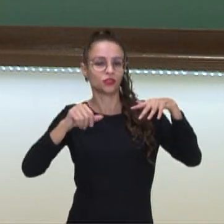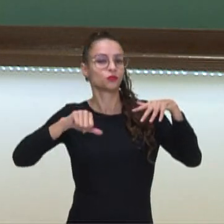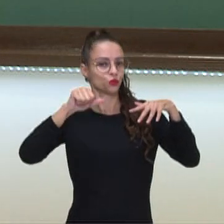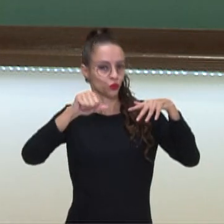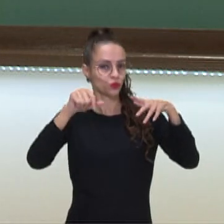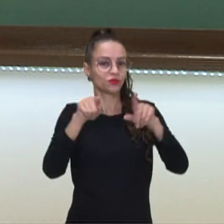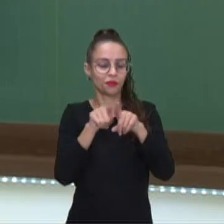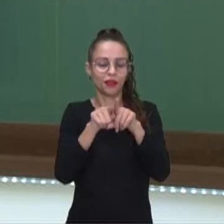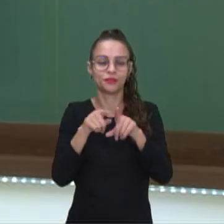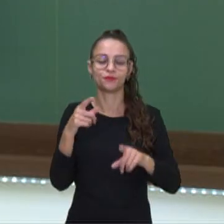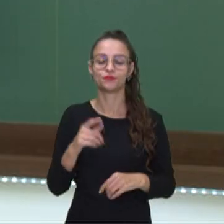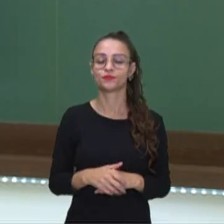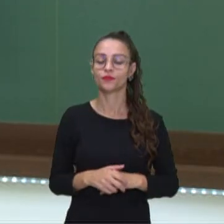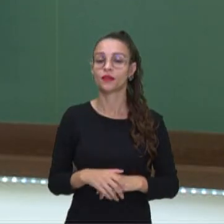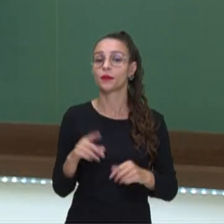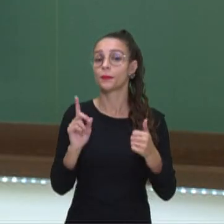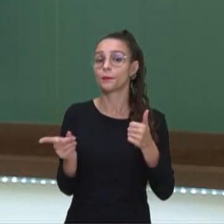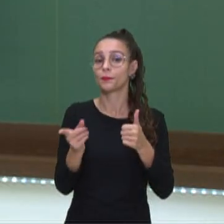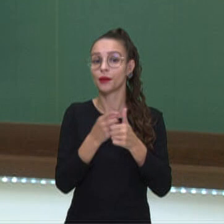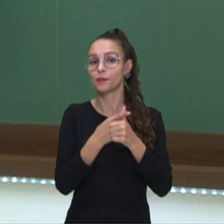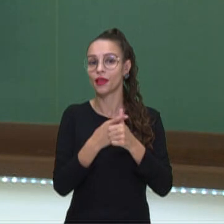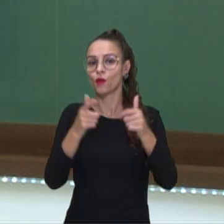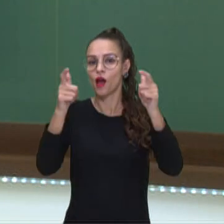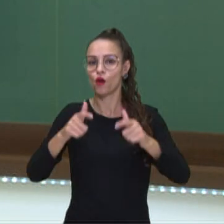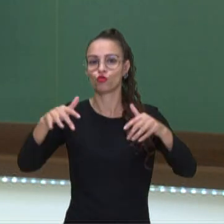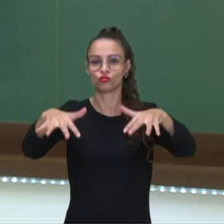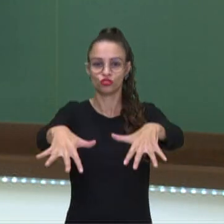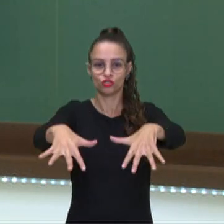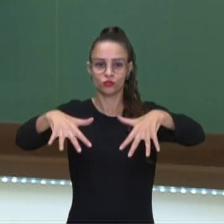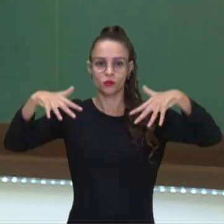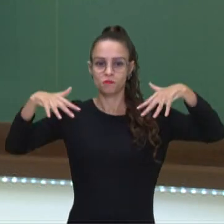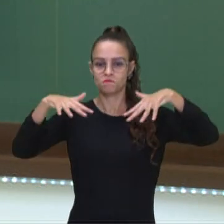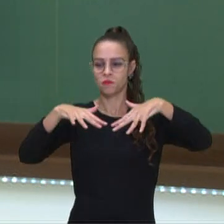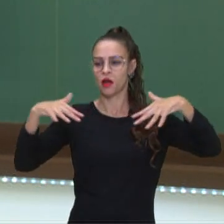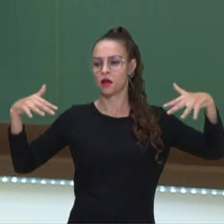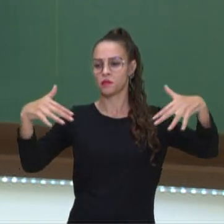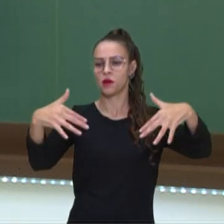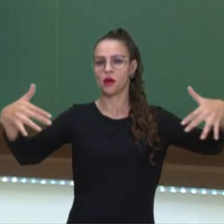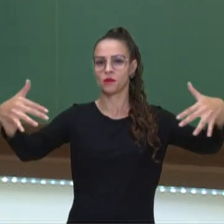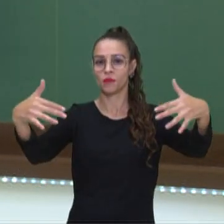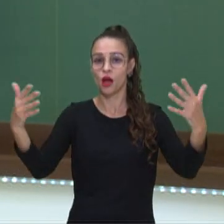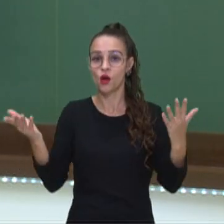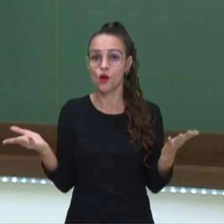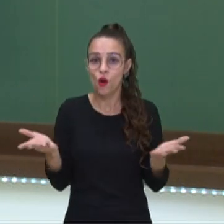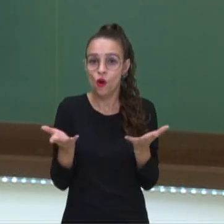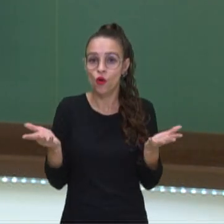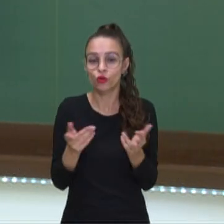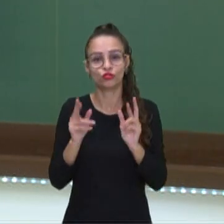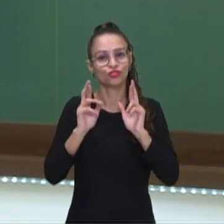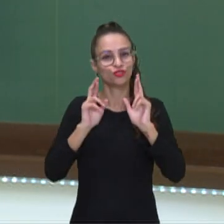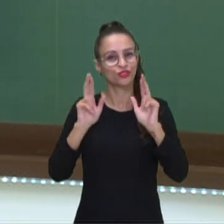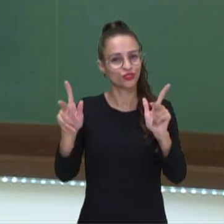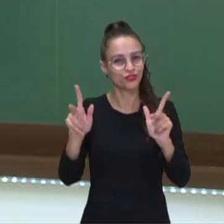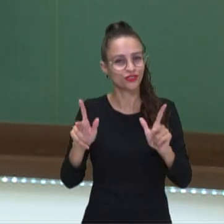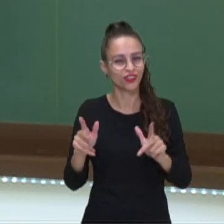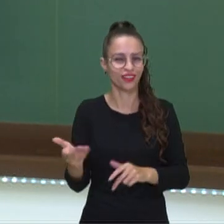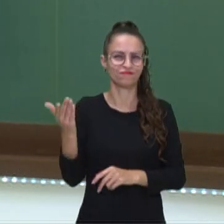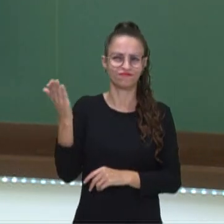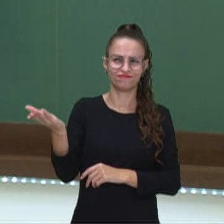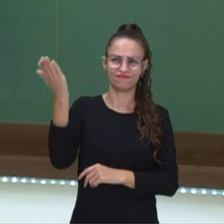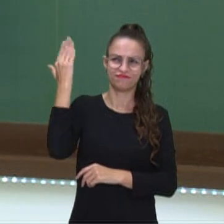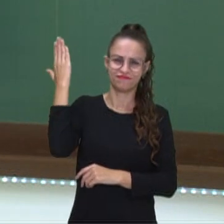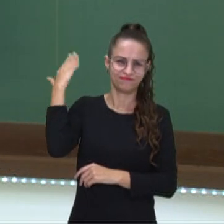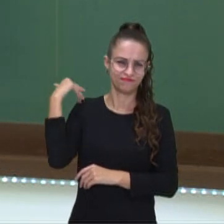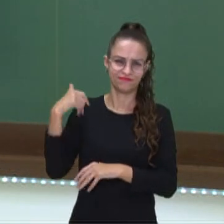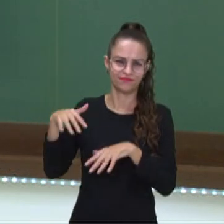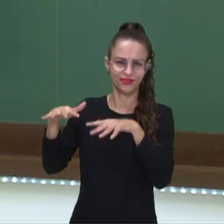Primeiro, a experiência nos estádios. Né? Os estádios atualmente são muito diferentes dos estádios que nós tínhamos